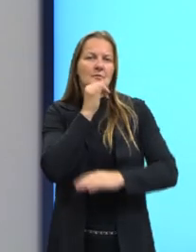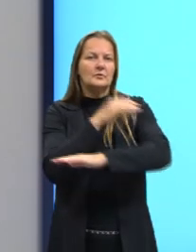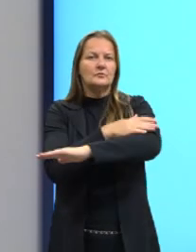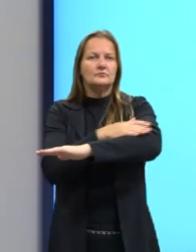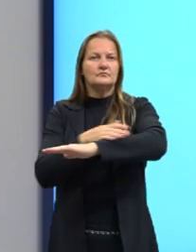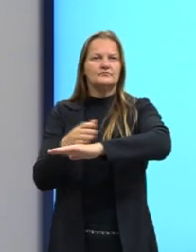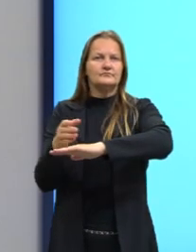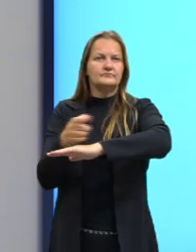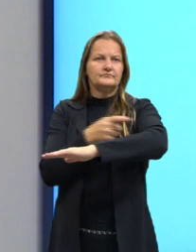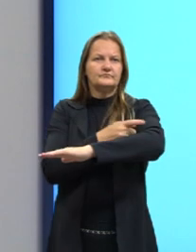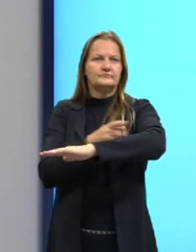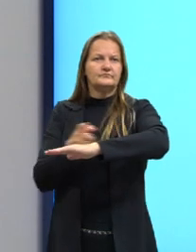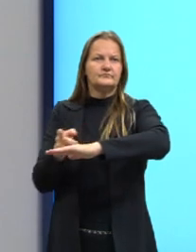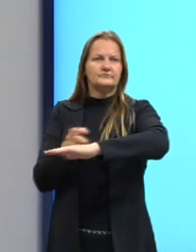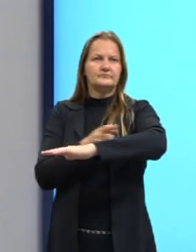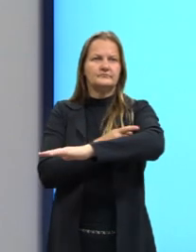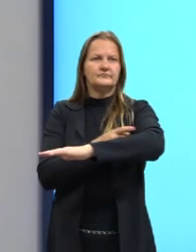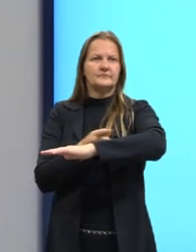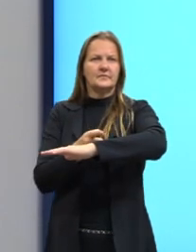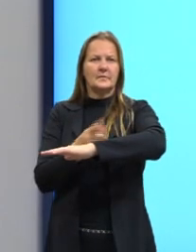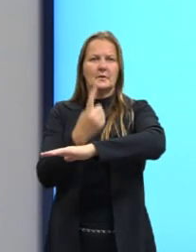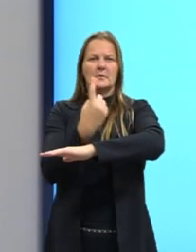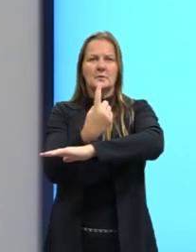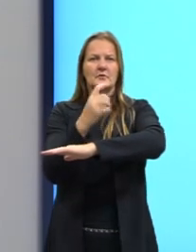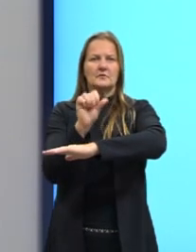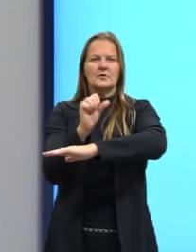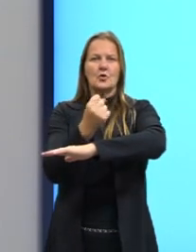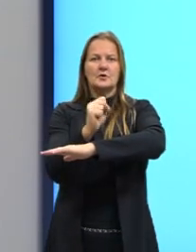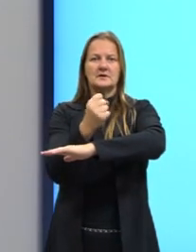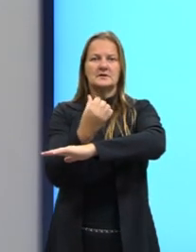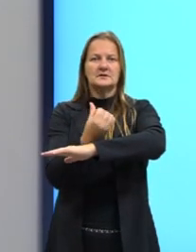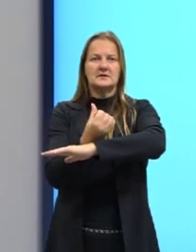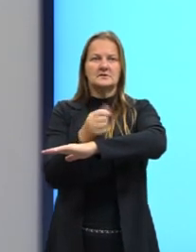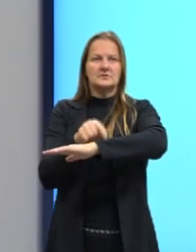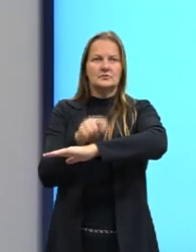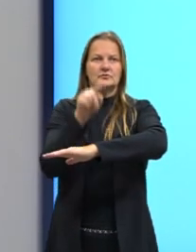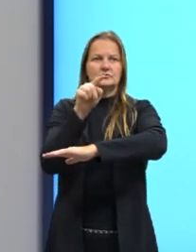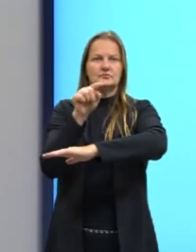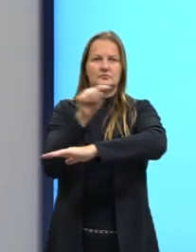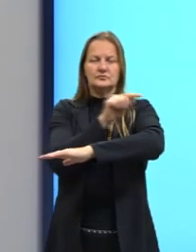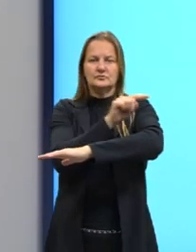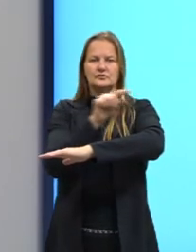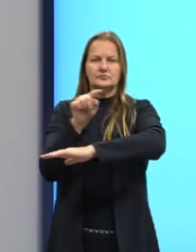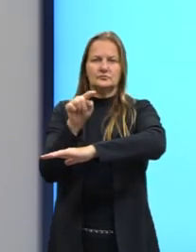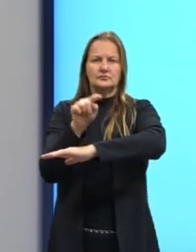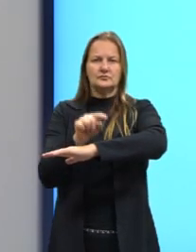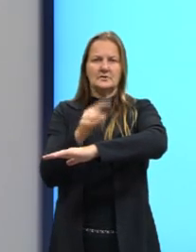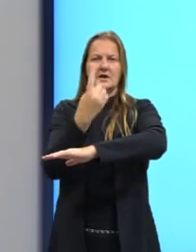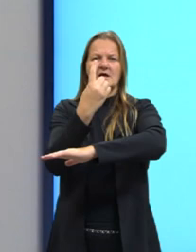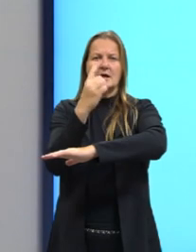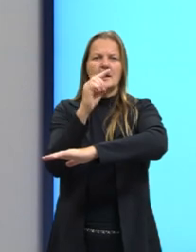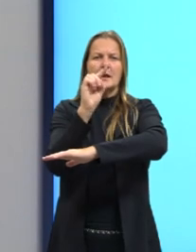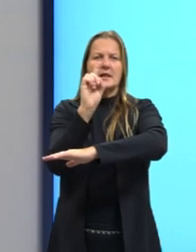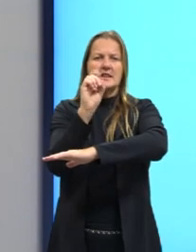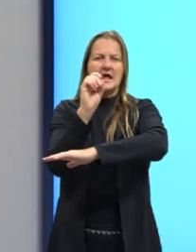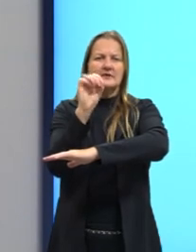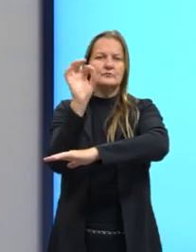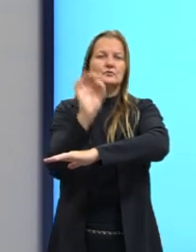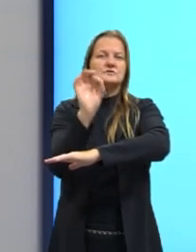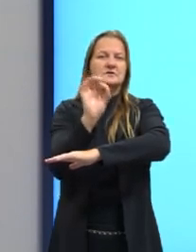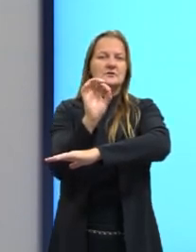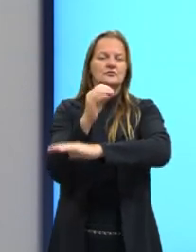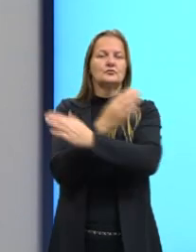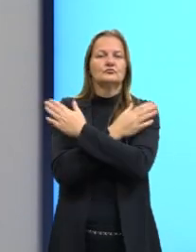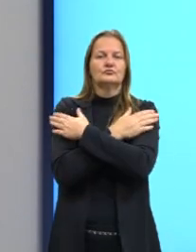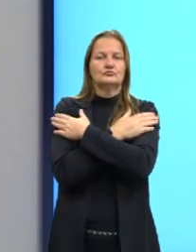aqui um Ano Qualquer vamos pegar 86 Bruno 86 Aqui nós temos um pouco menos do que dez porcento de taxa percentual